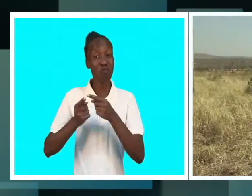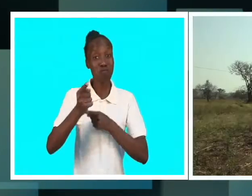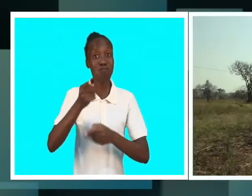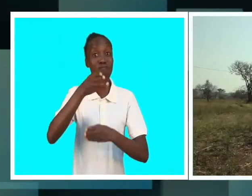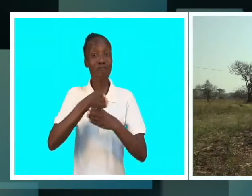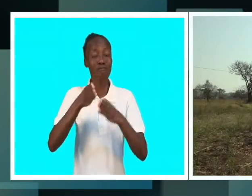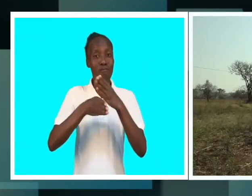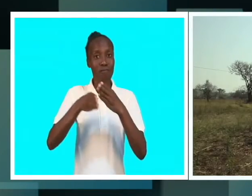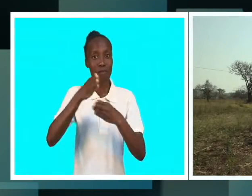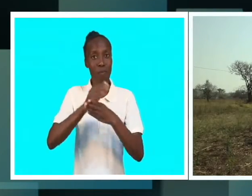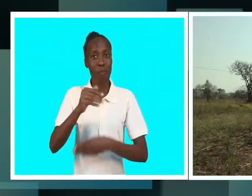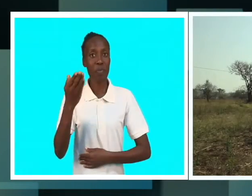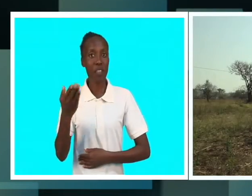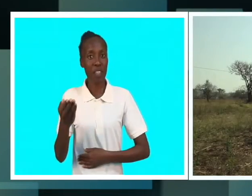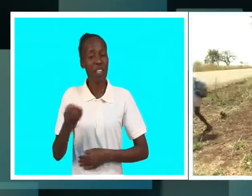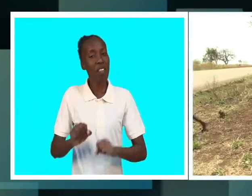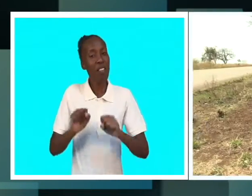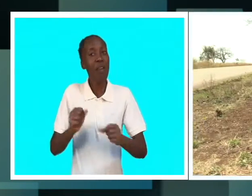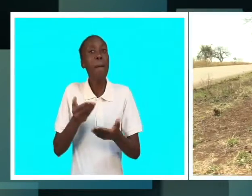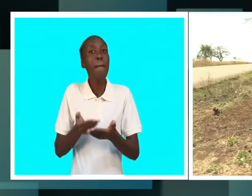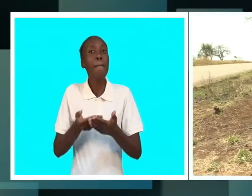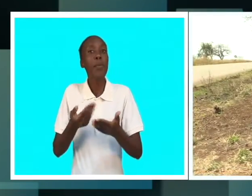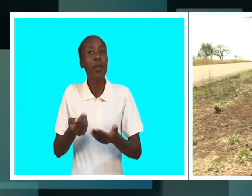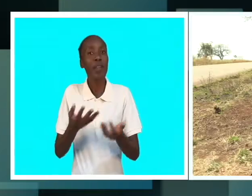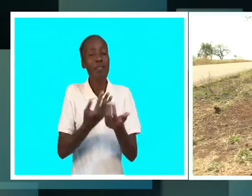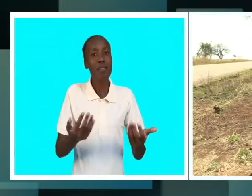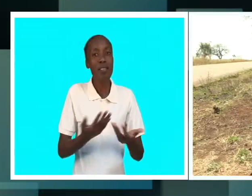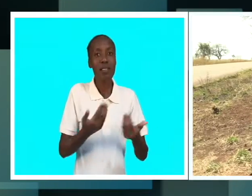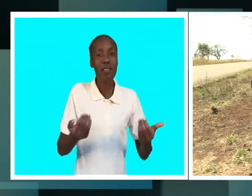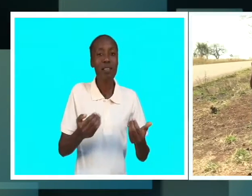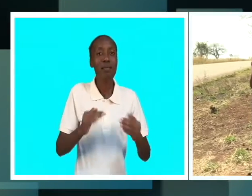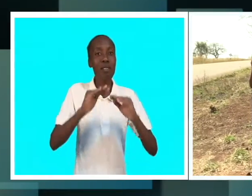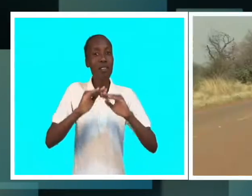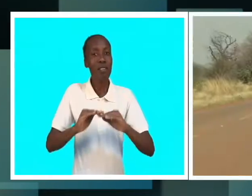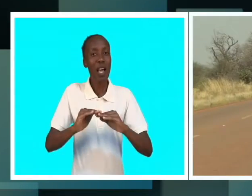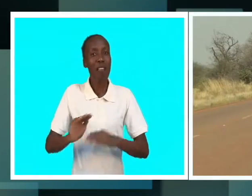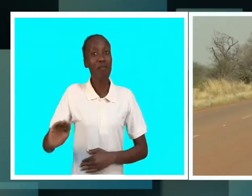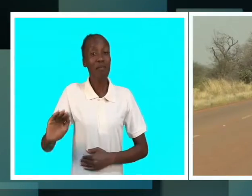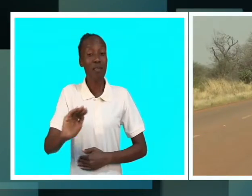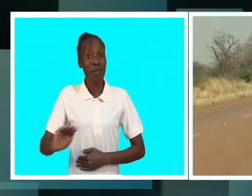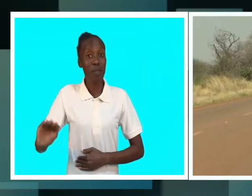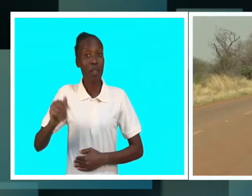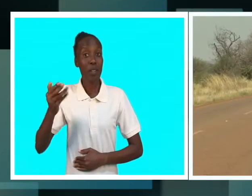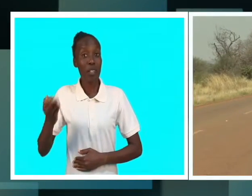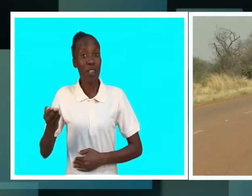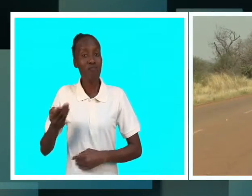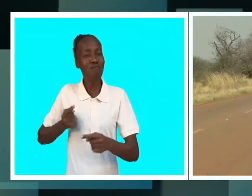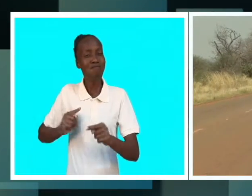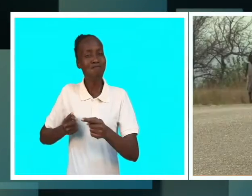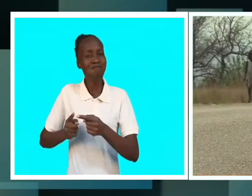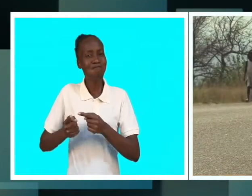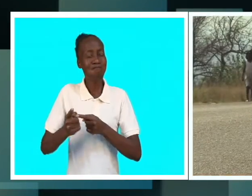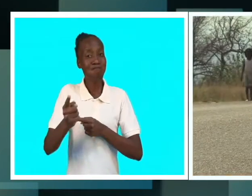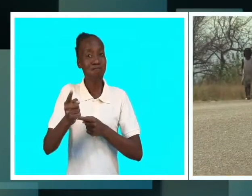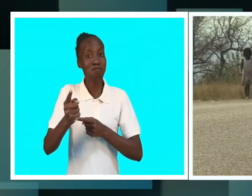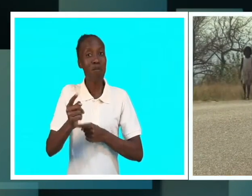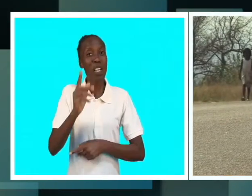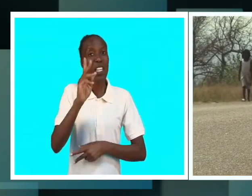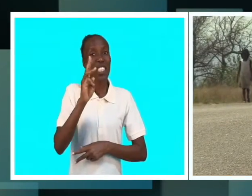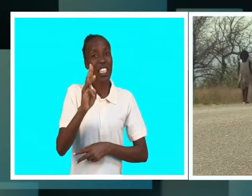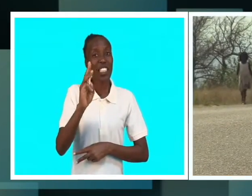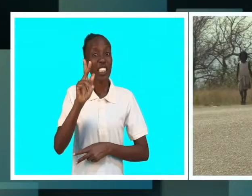construção destas infraestruturas deve-se ao fato de as crianças desta localidade percorrerem